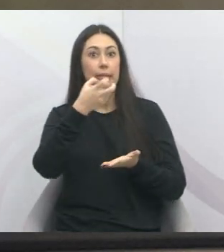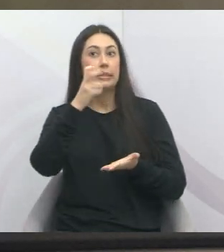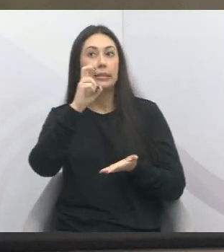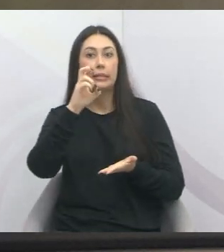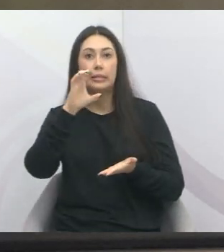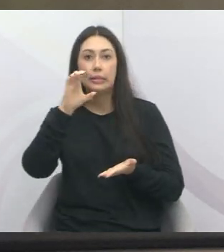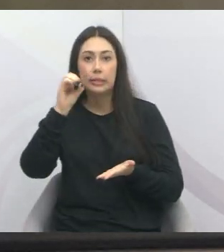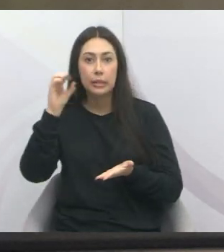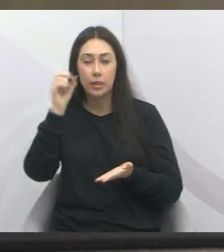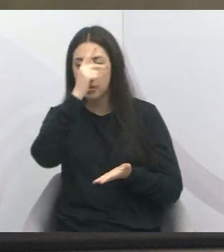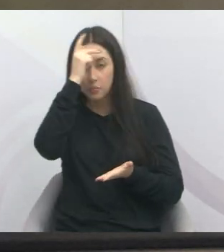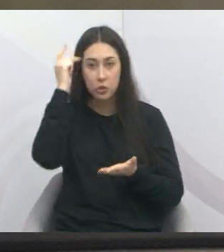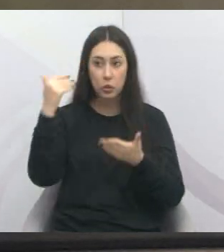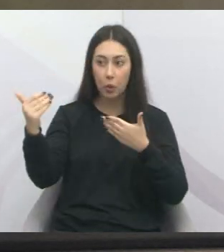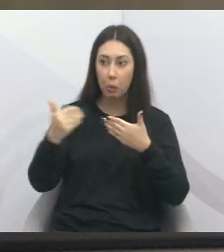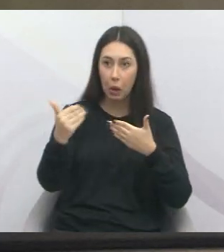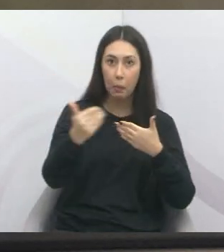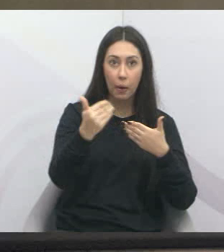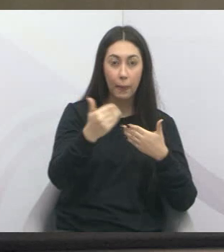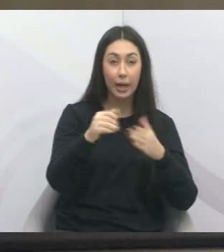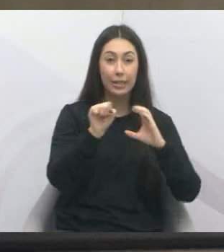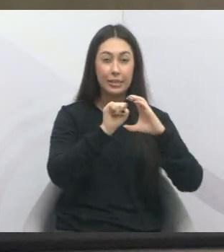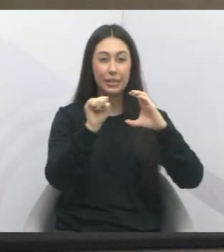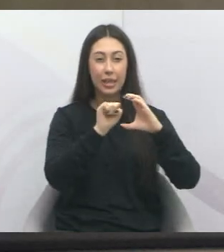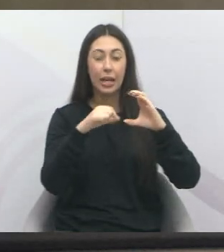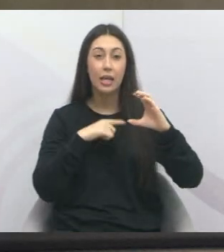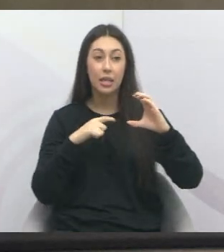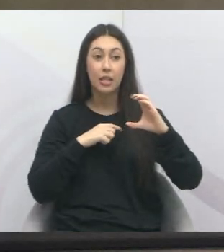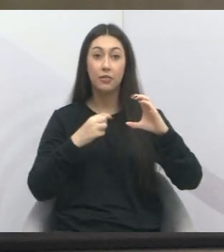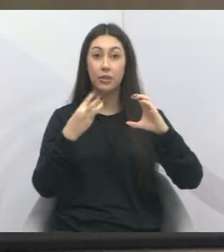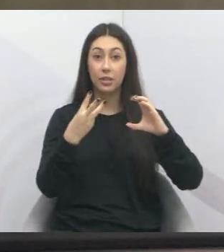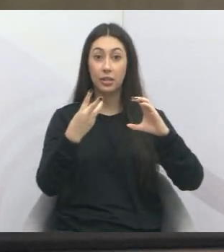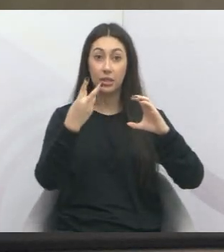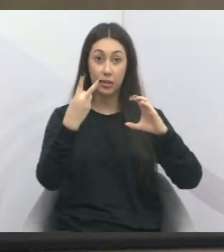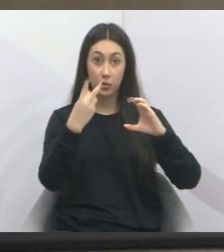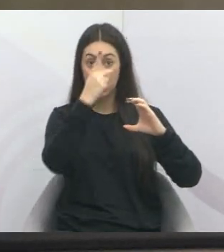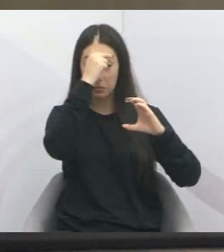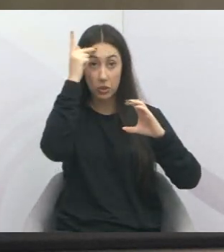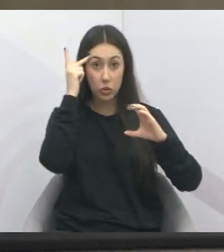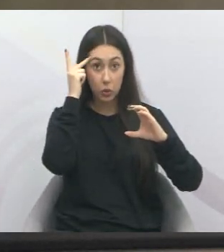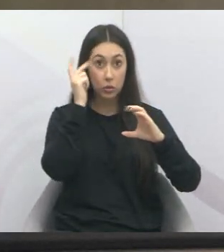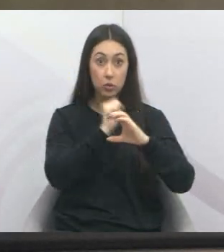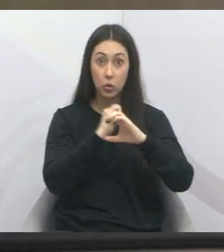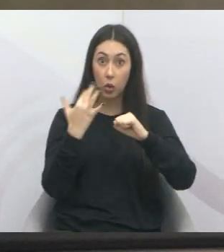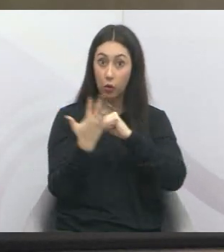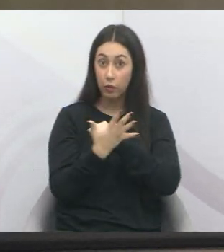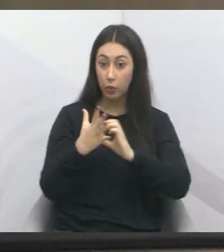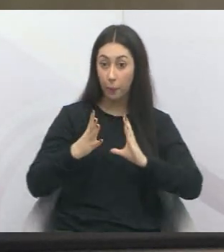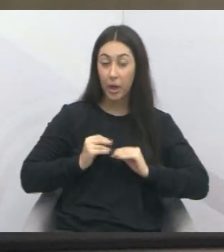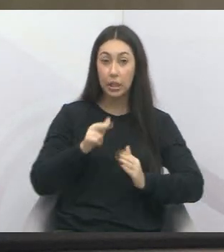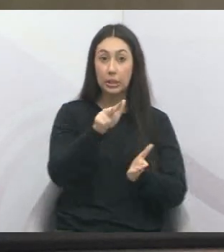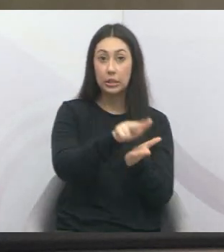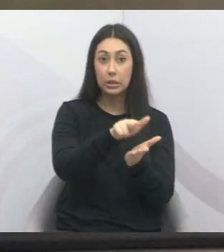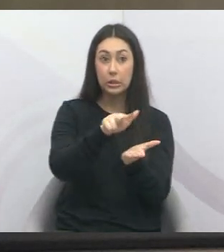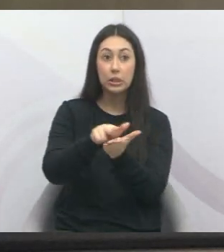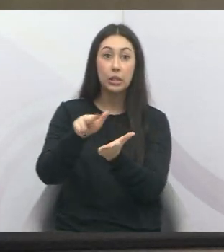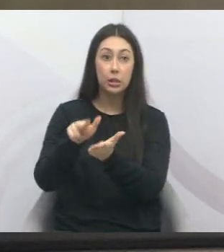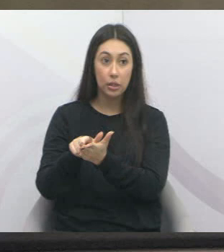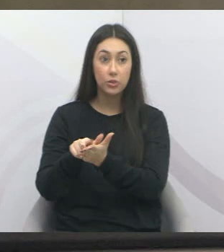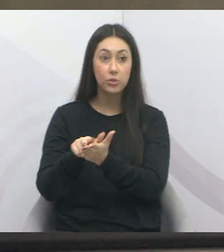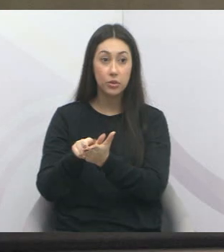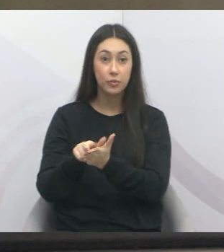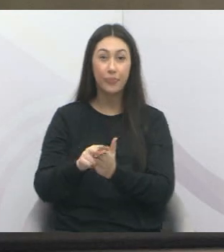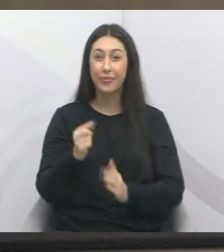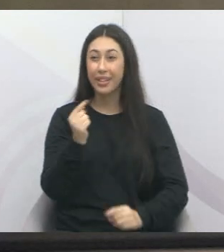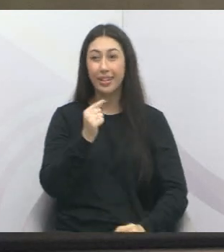500. A Santa Casa chegou a ter 32 pacientes com Covid internado. Ali não